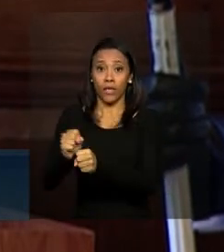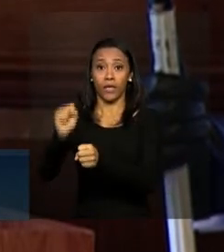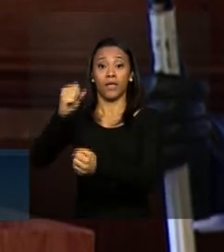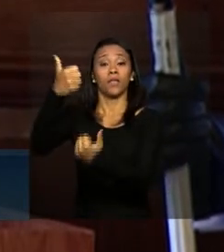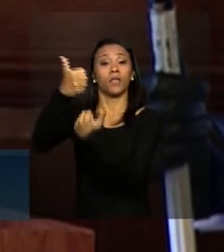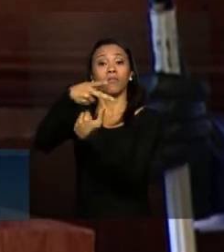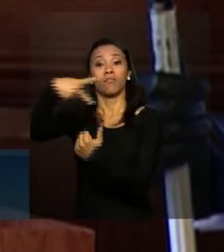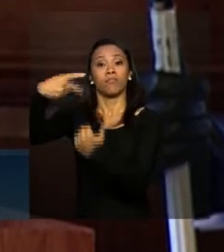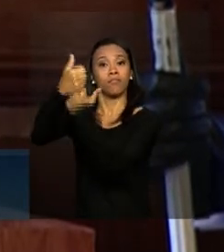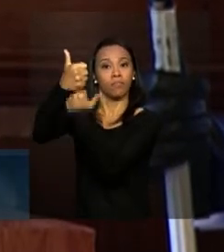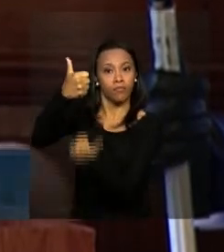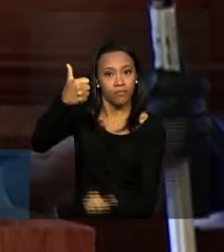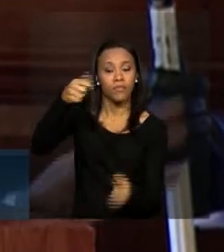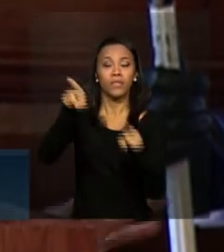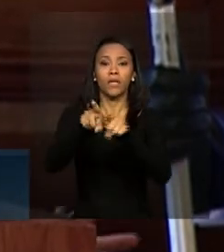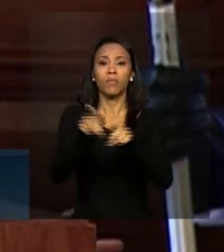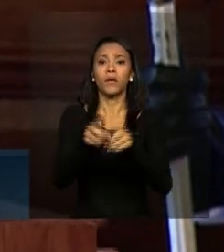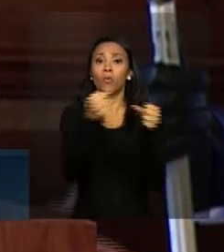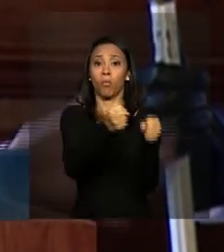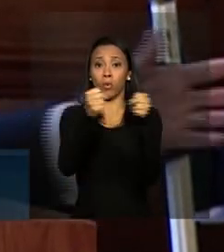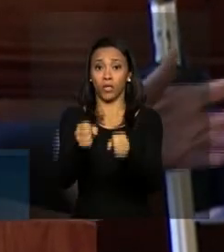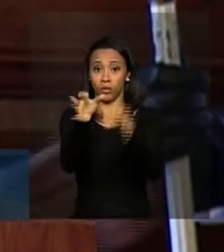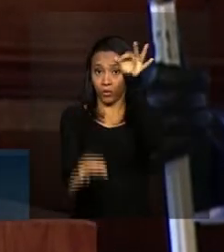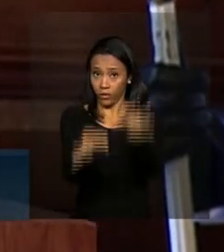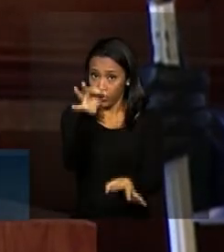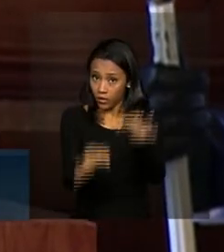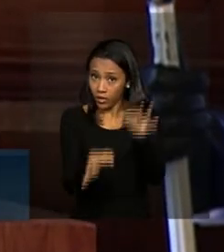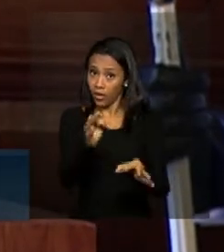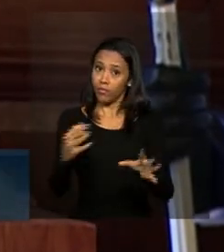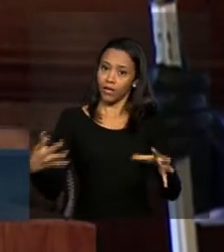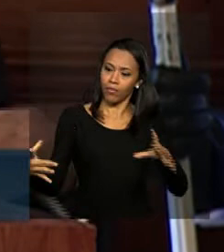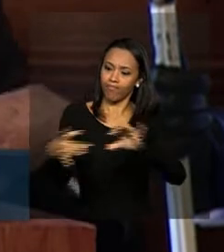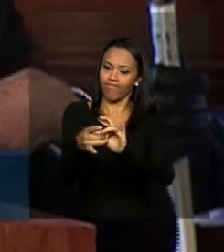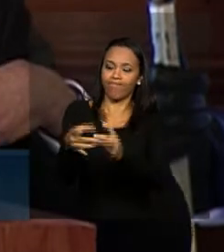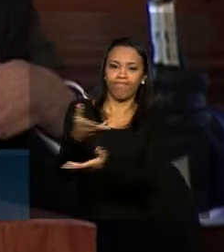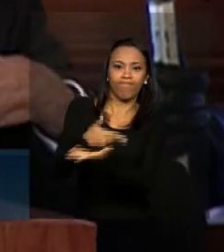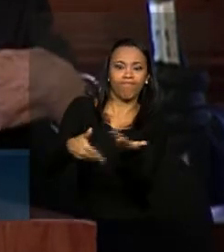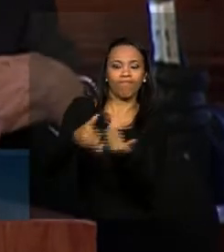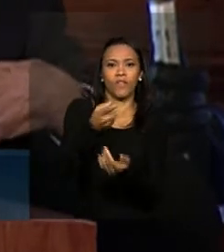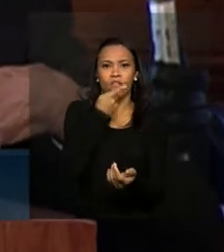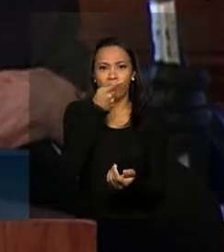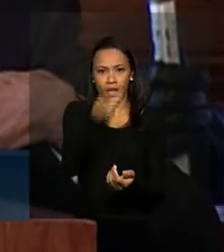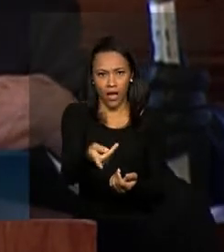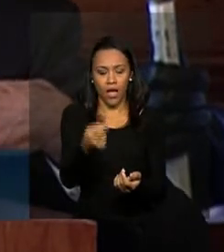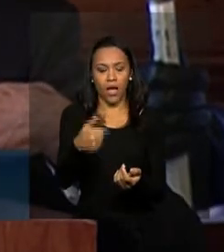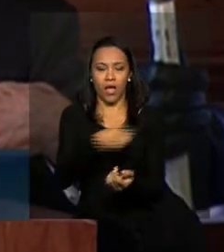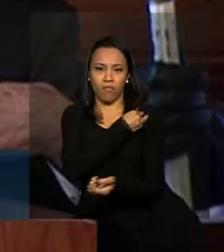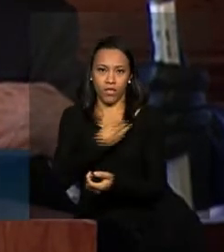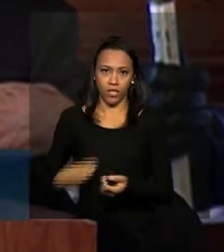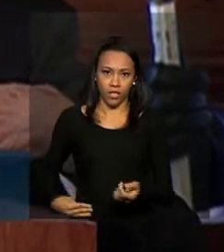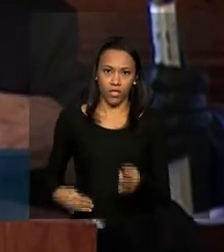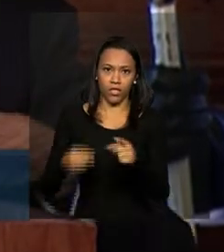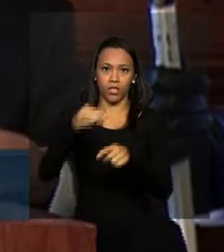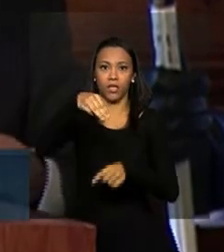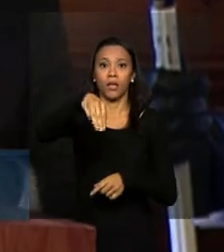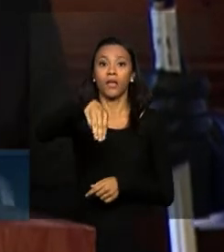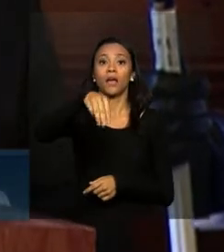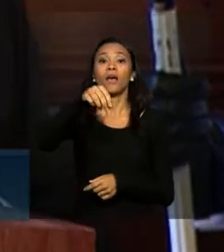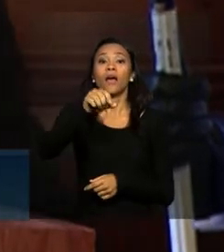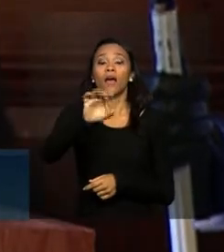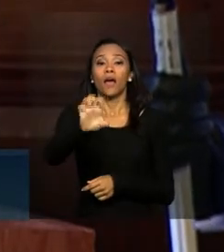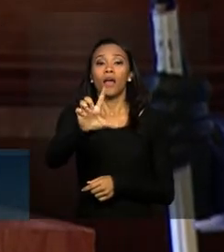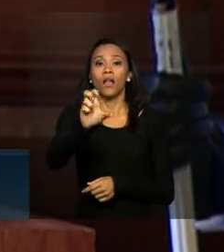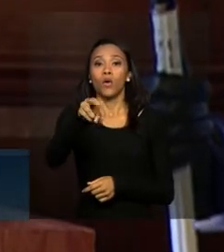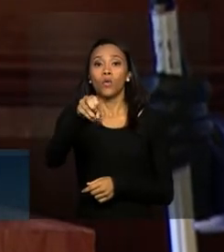Legislativo e o Judiciário. Basta dizer que na área federal, ainda me informava a ministra Menicucci, que há tempos atrás inaugurou-se em